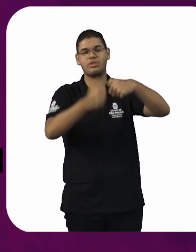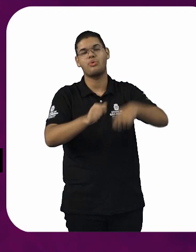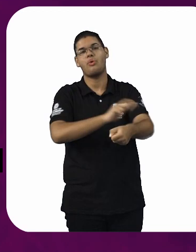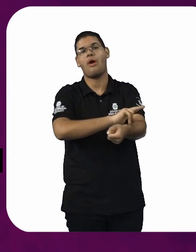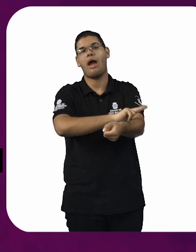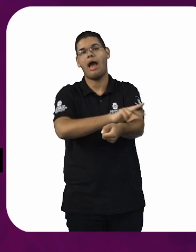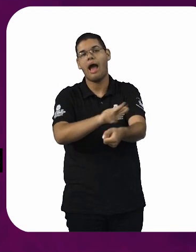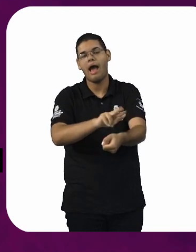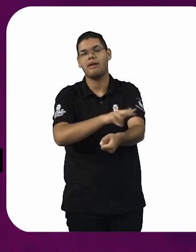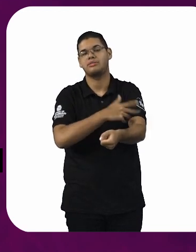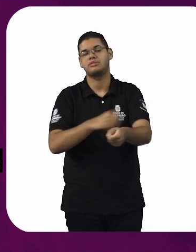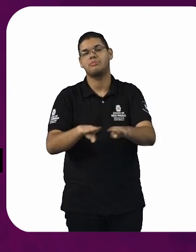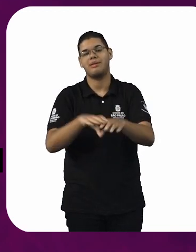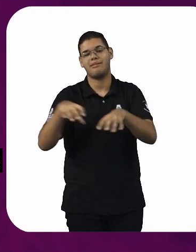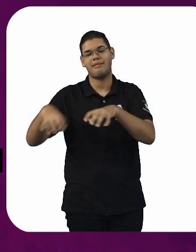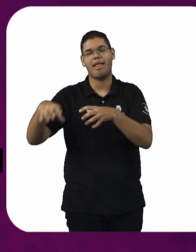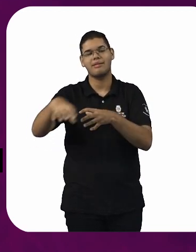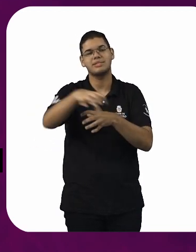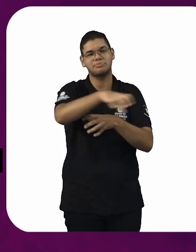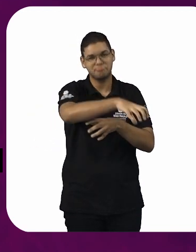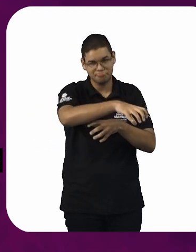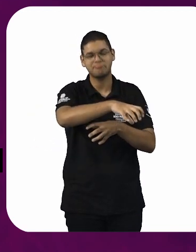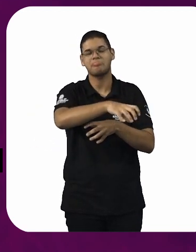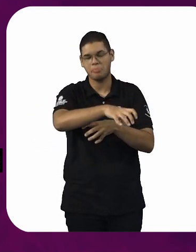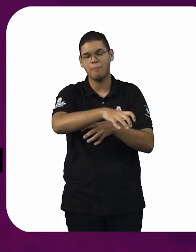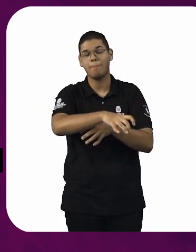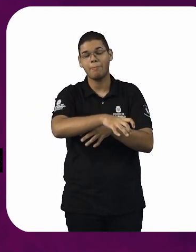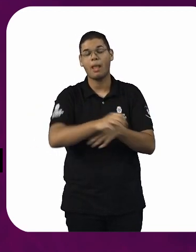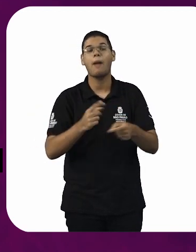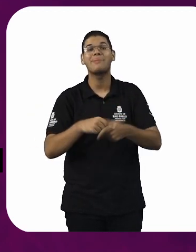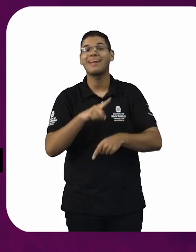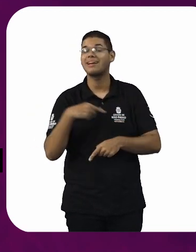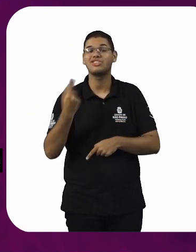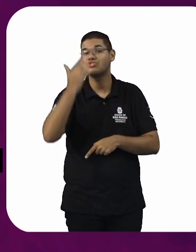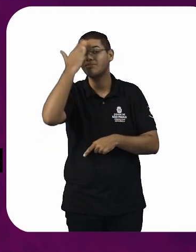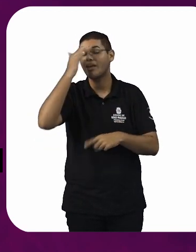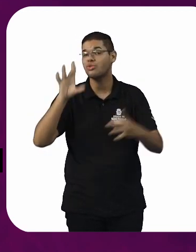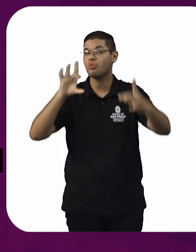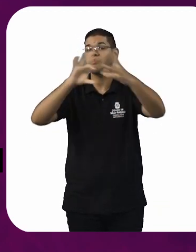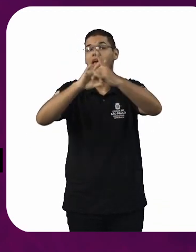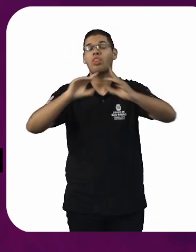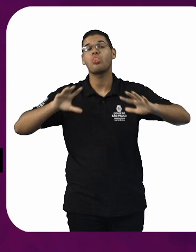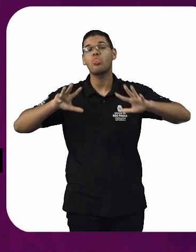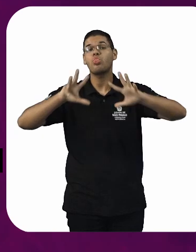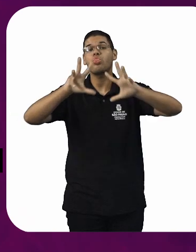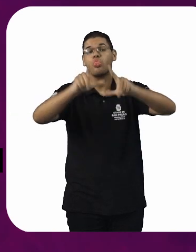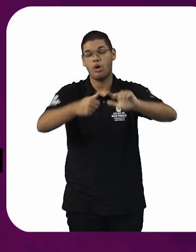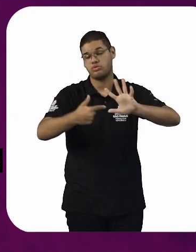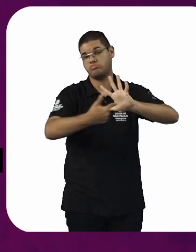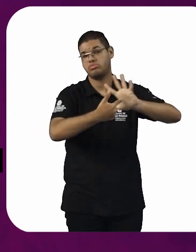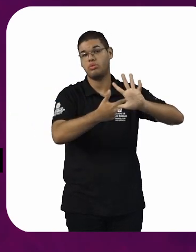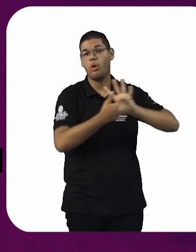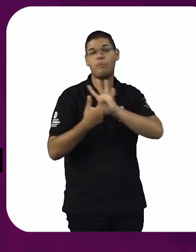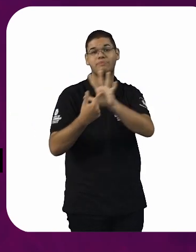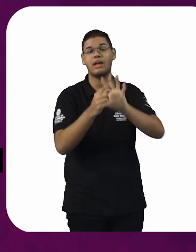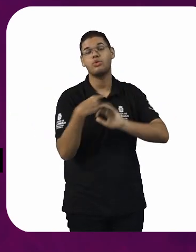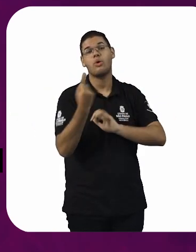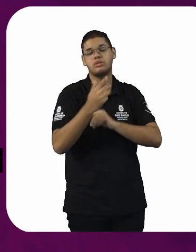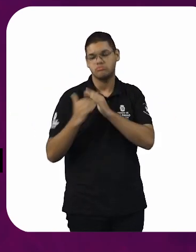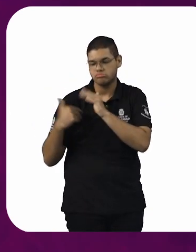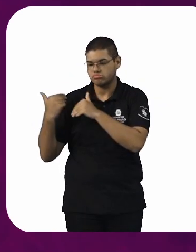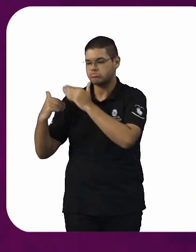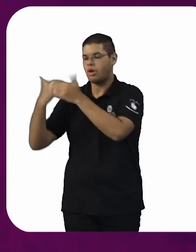discriminações. Porque a gente entende que são todos reflexos das nossas construções sociais, né? De como